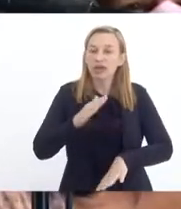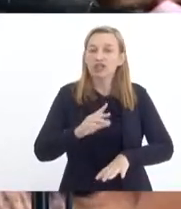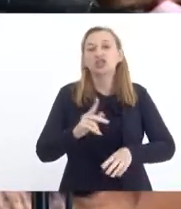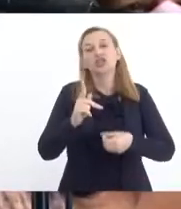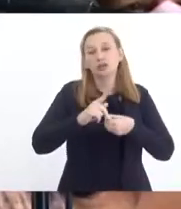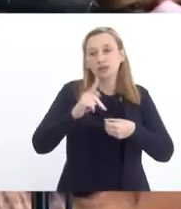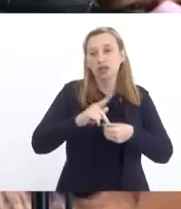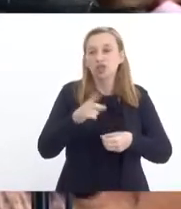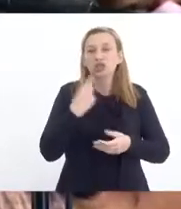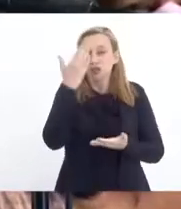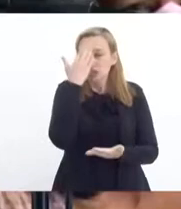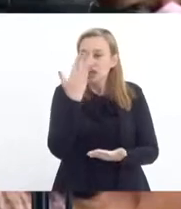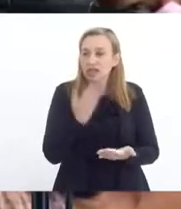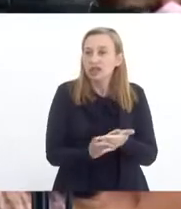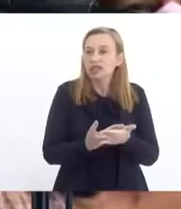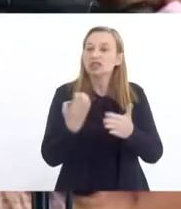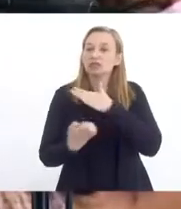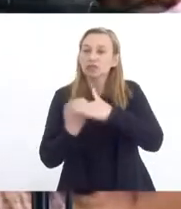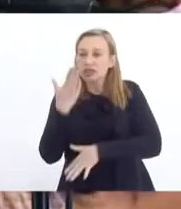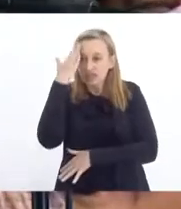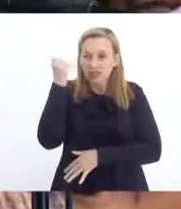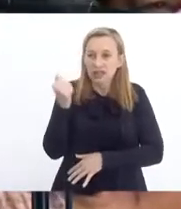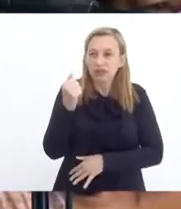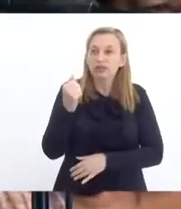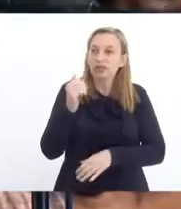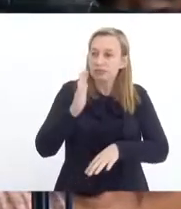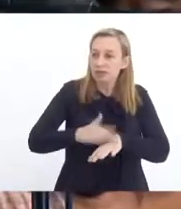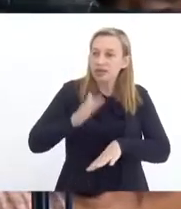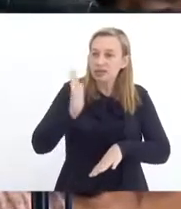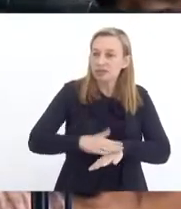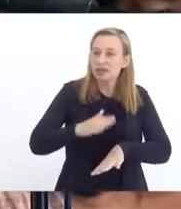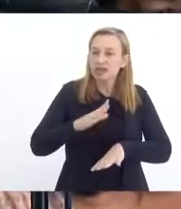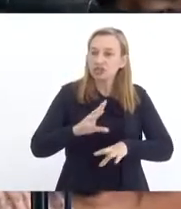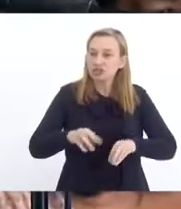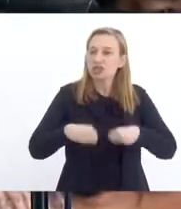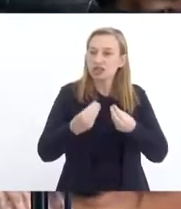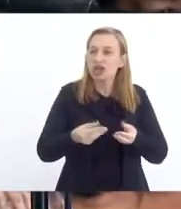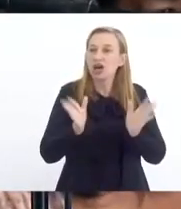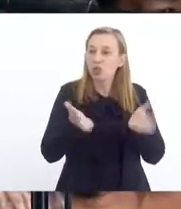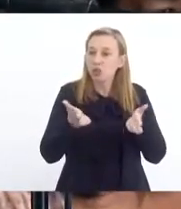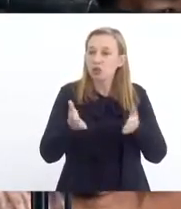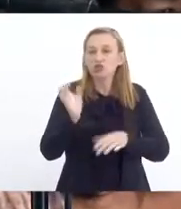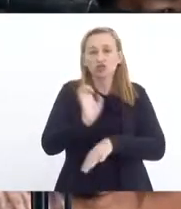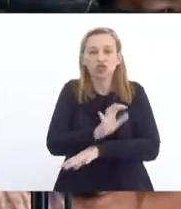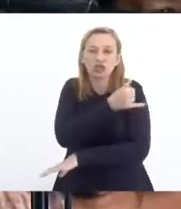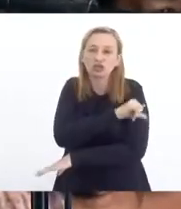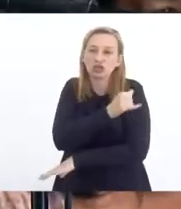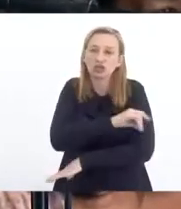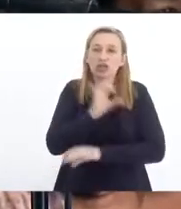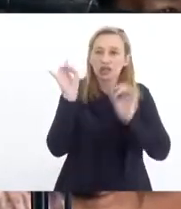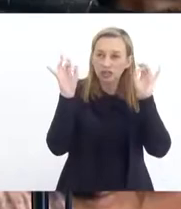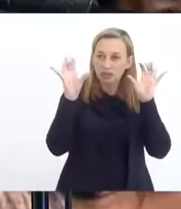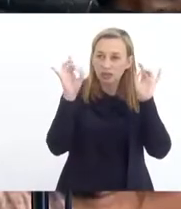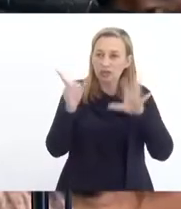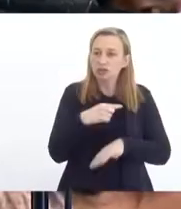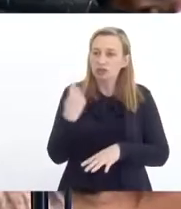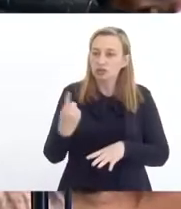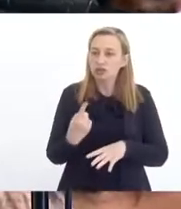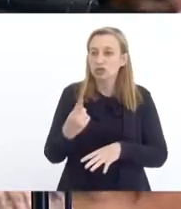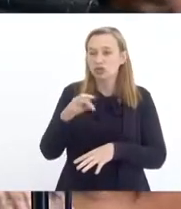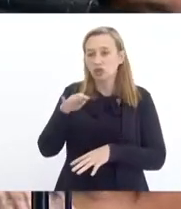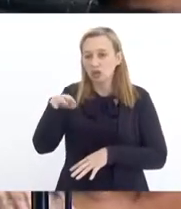empresa. E a gente acredita na empresa e sabe que ela tem muito mais do que está dando hoje aqui para o Estado do Rio de Janeiro, em especial para o Norte